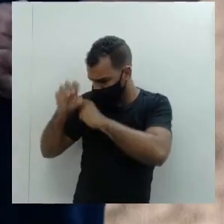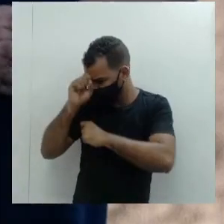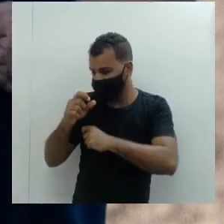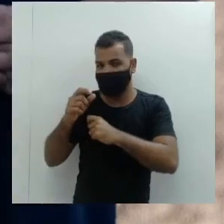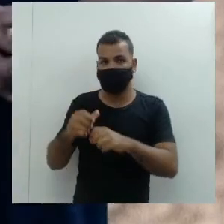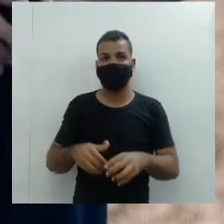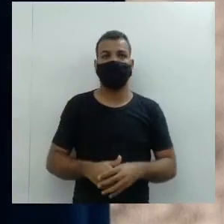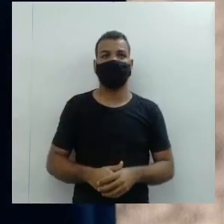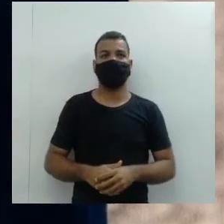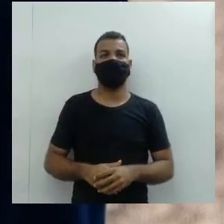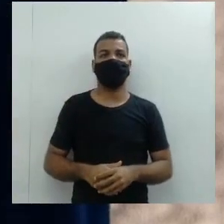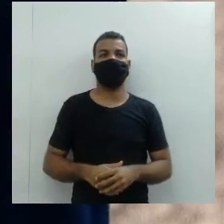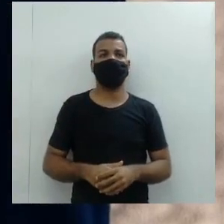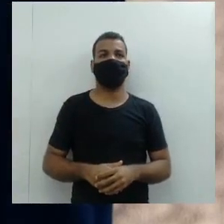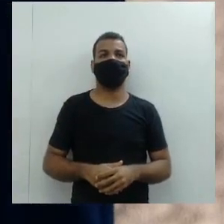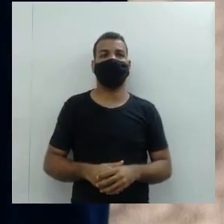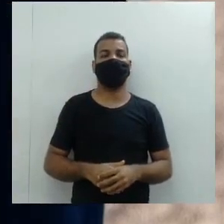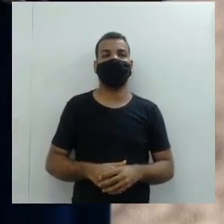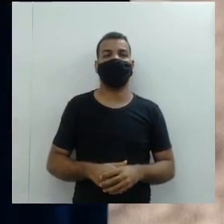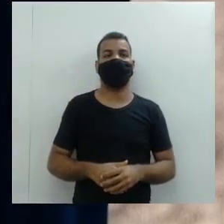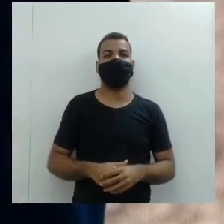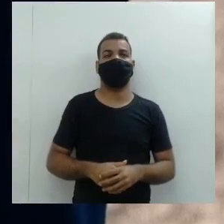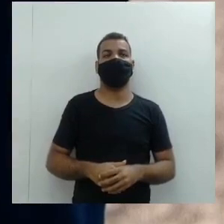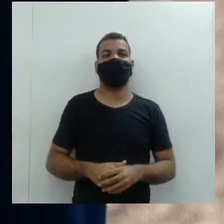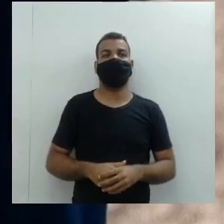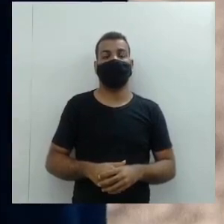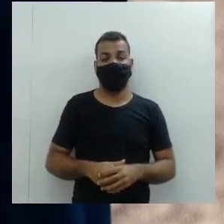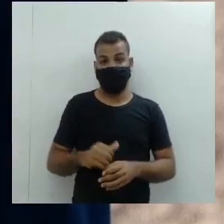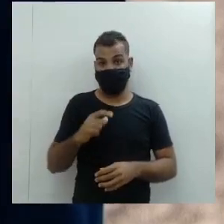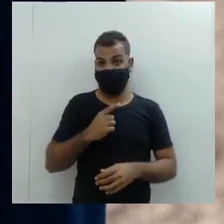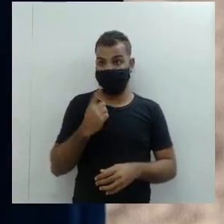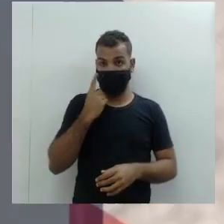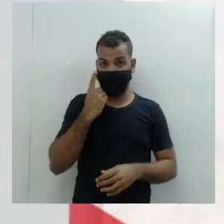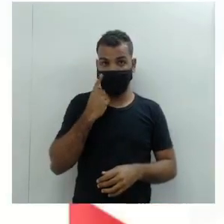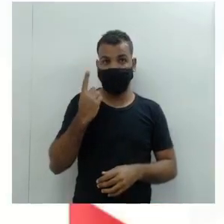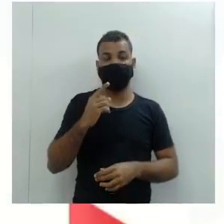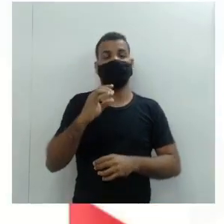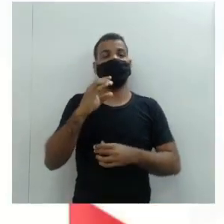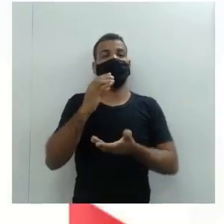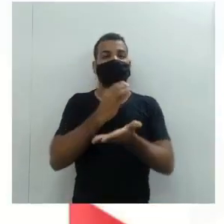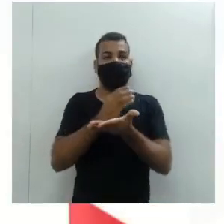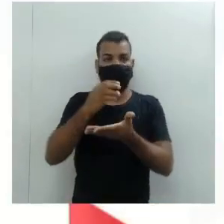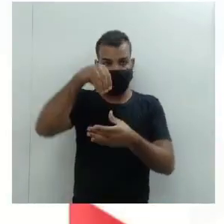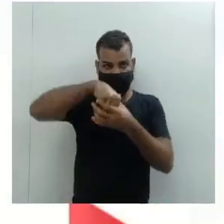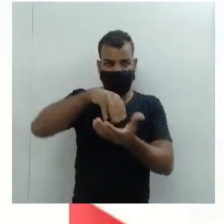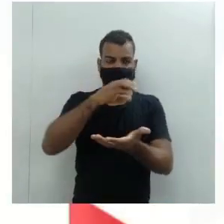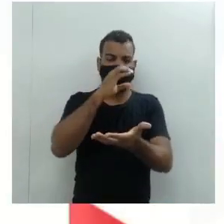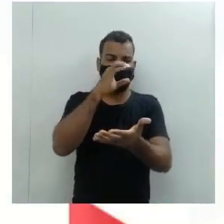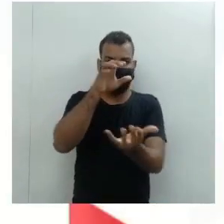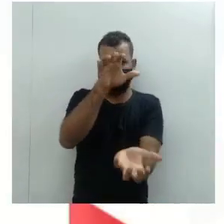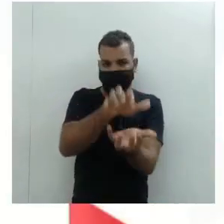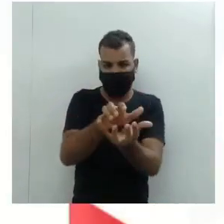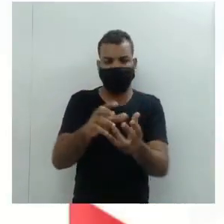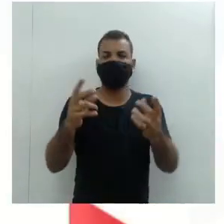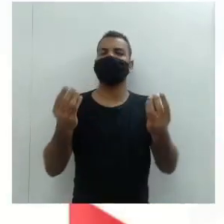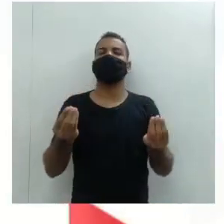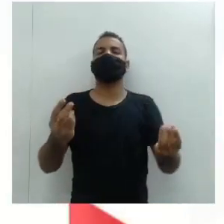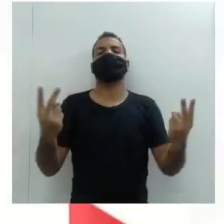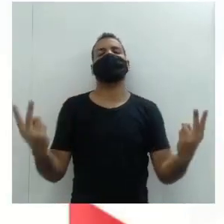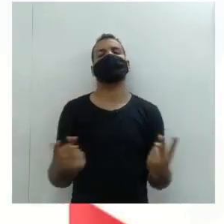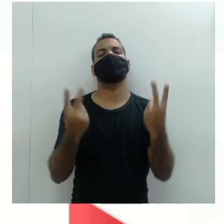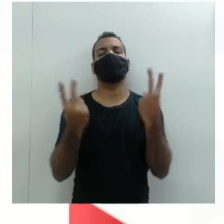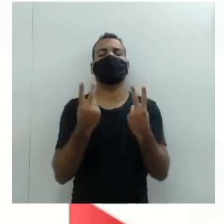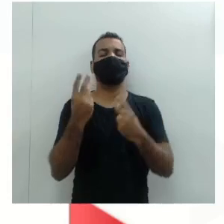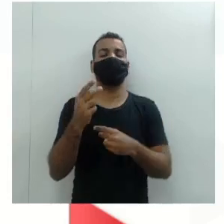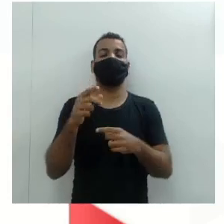porquês, né? Então, a gente tem aí uma imagem, professor Robson, da capa do currículo de Pernambuco, que valoriza bastante